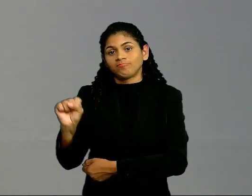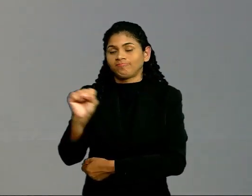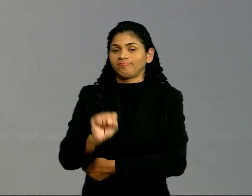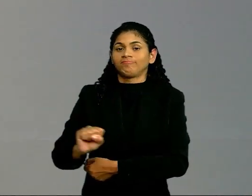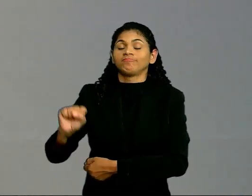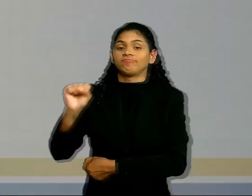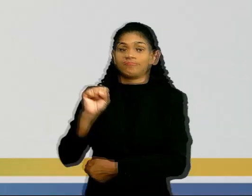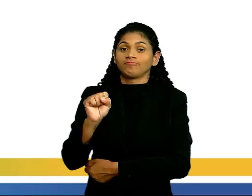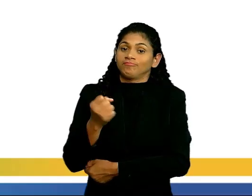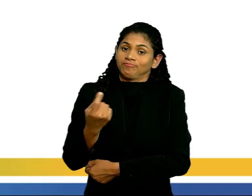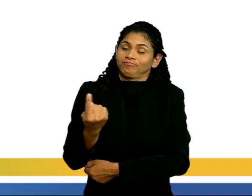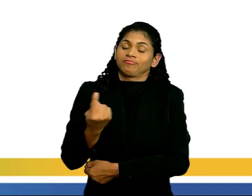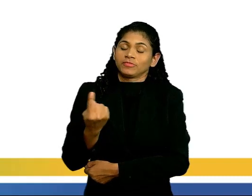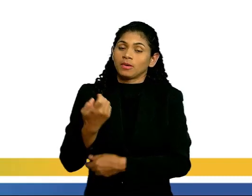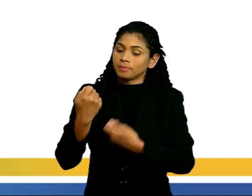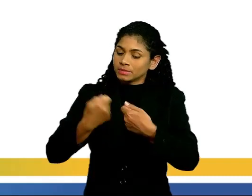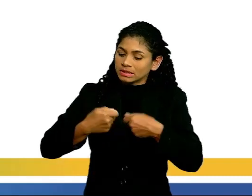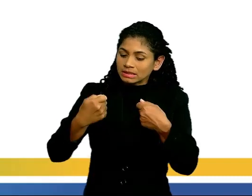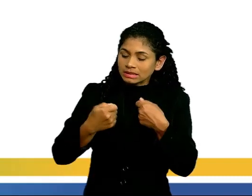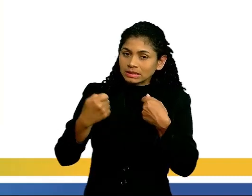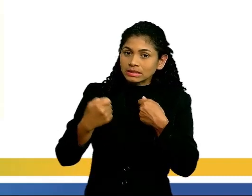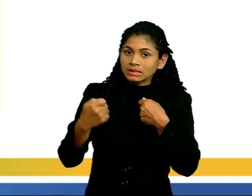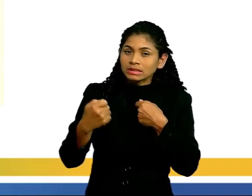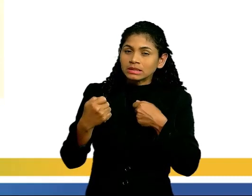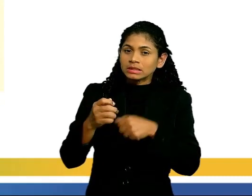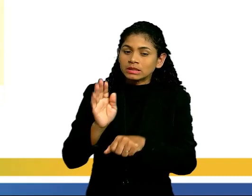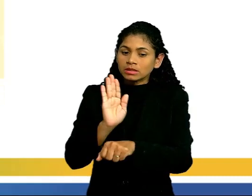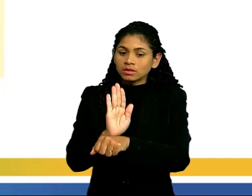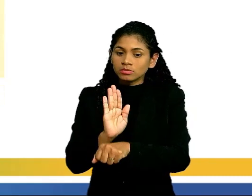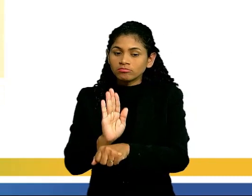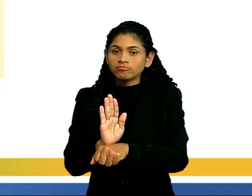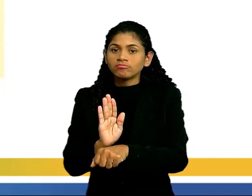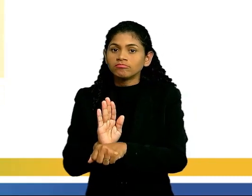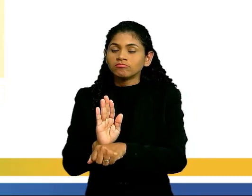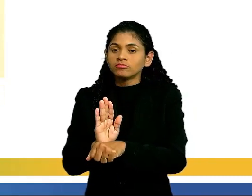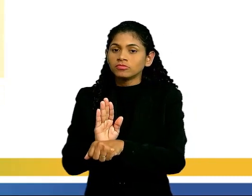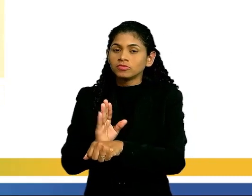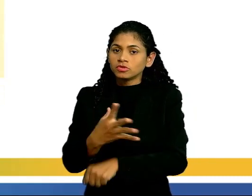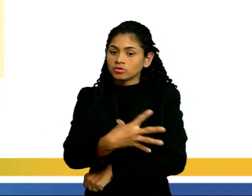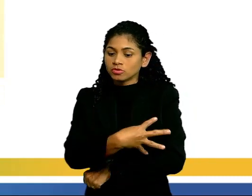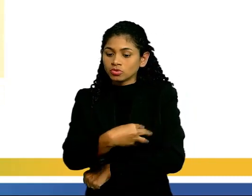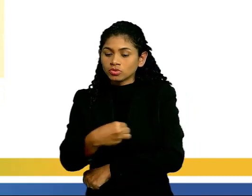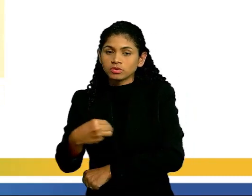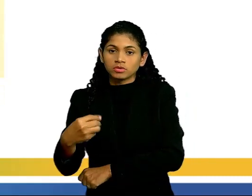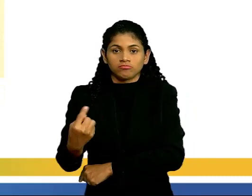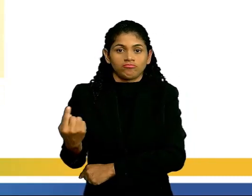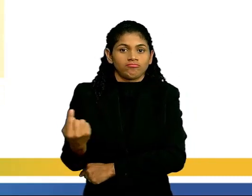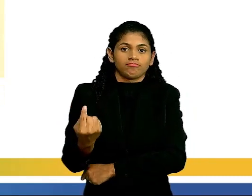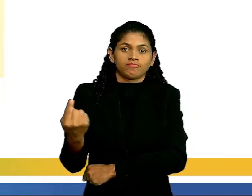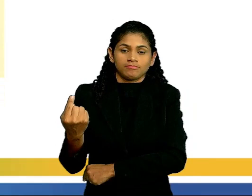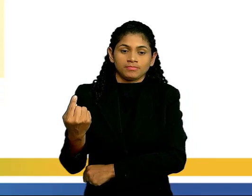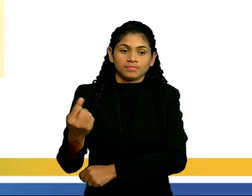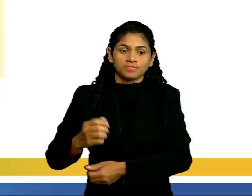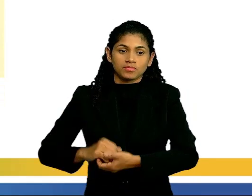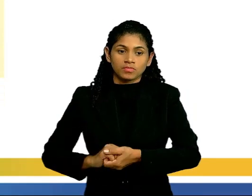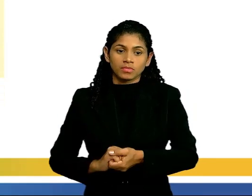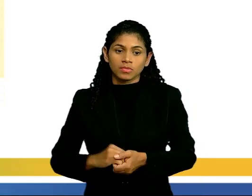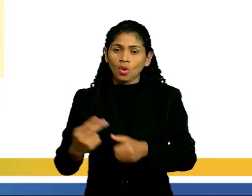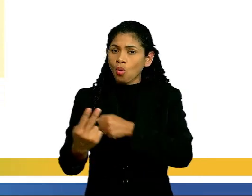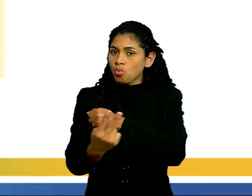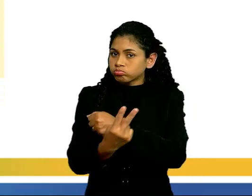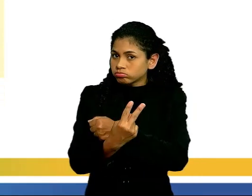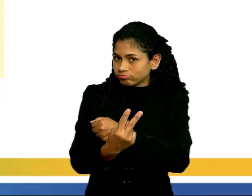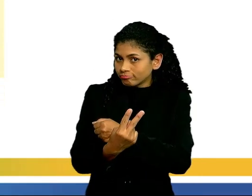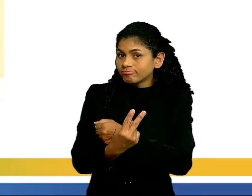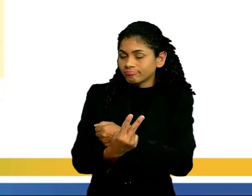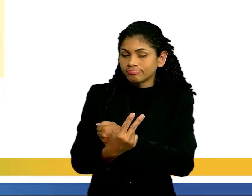filhos sozinha. Então, aí eu tenho esse trecho que comprova esse meio em que ela está inserida, essa situação